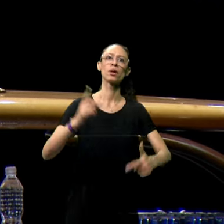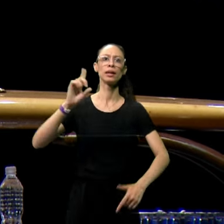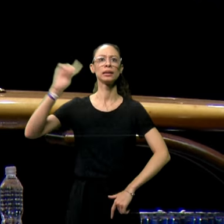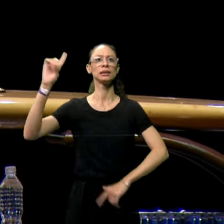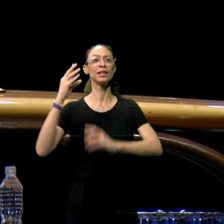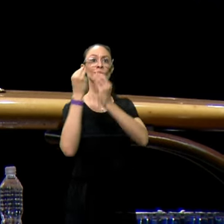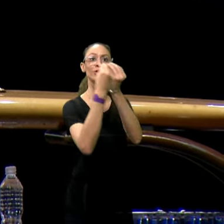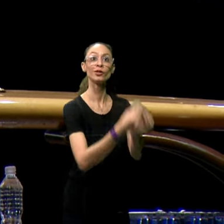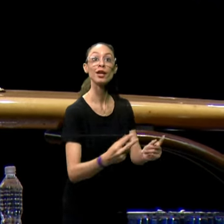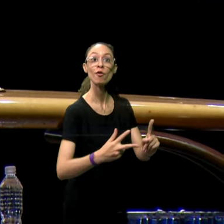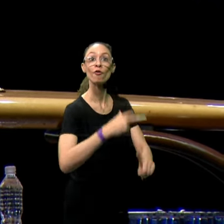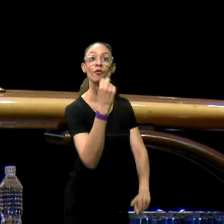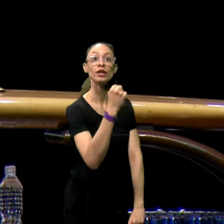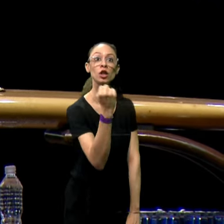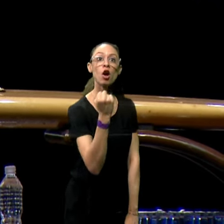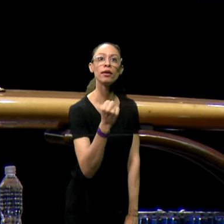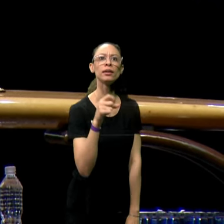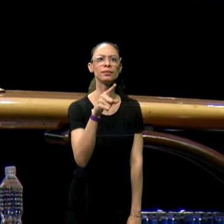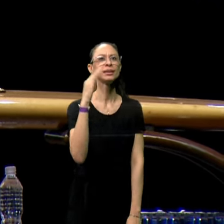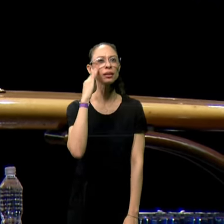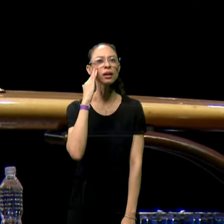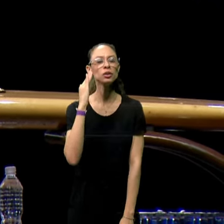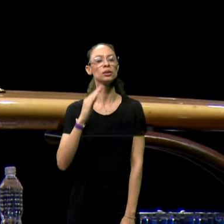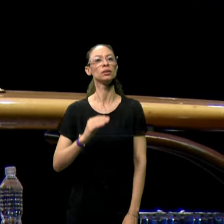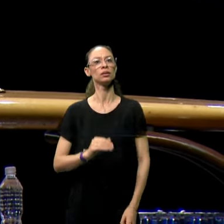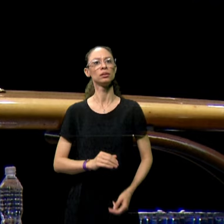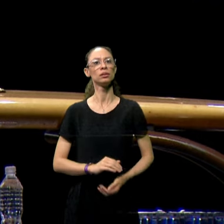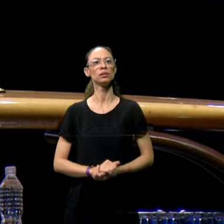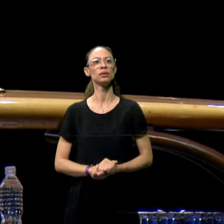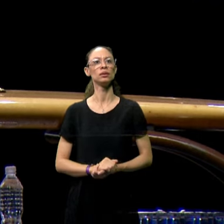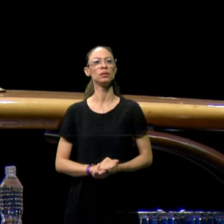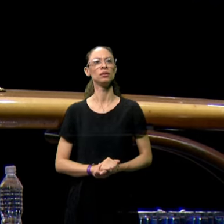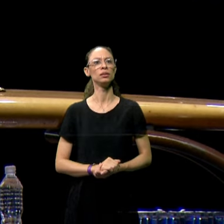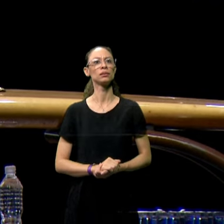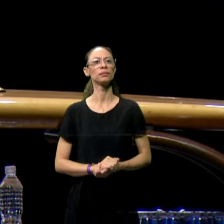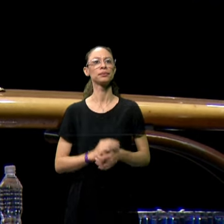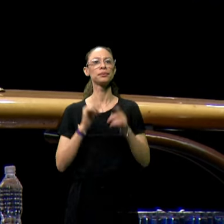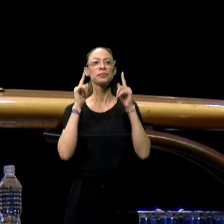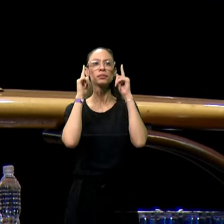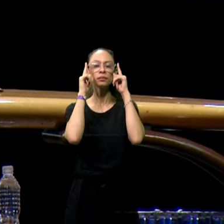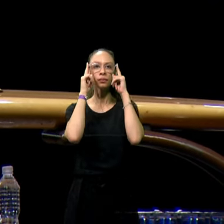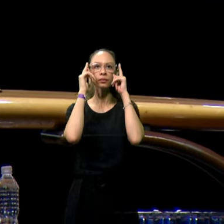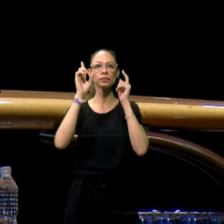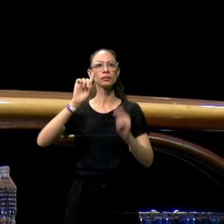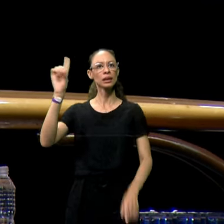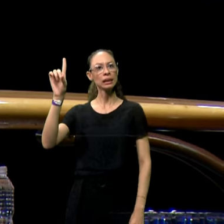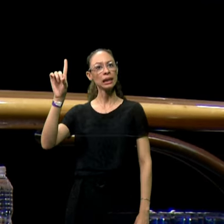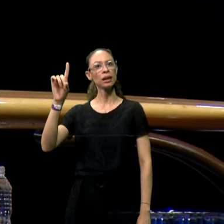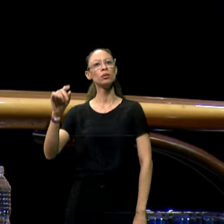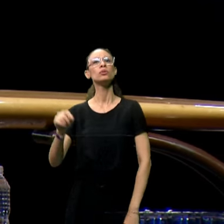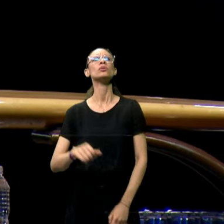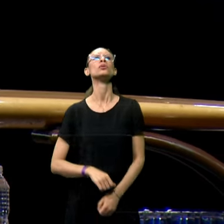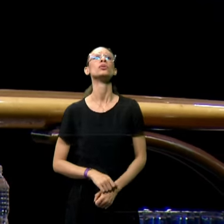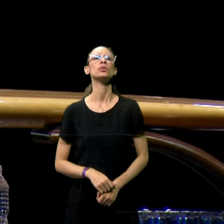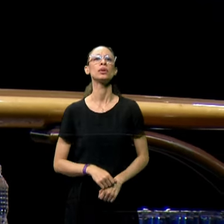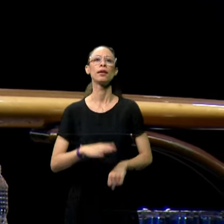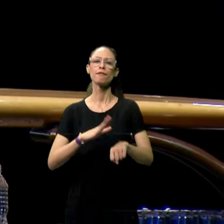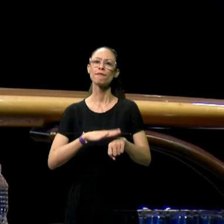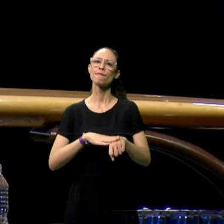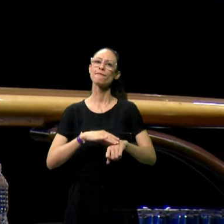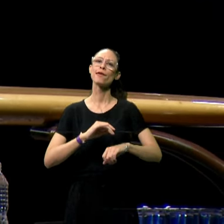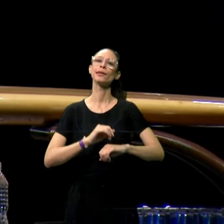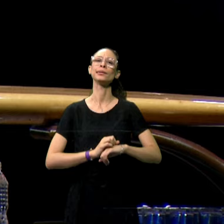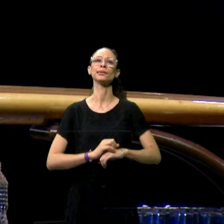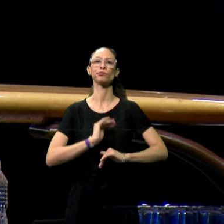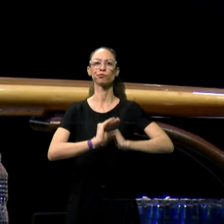vitória. Você entende ou não? E Deus fez vários processos até trazer a liberdade total dos